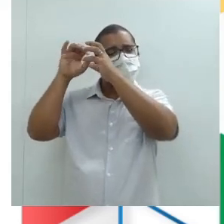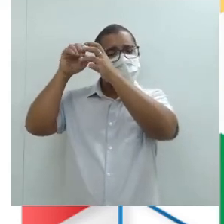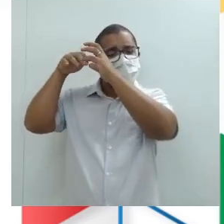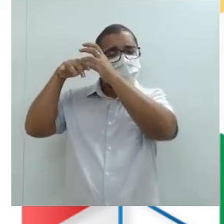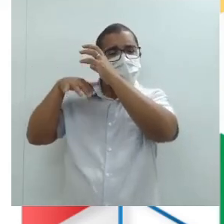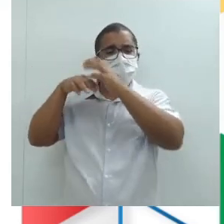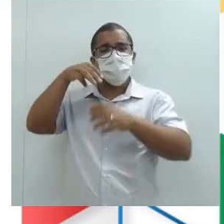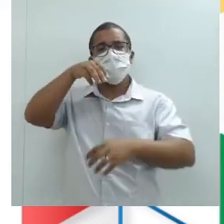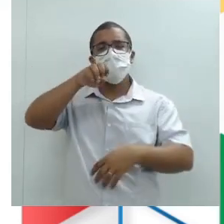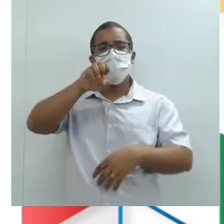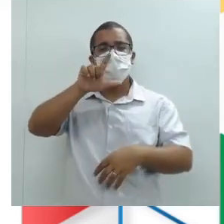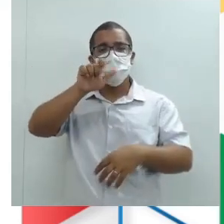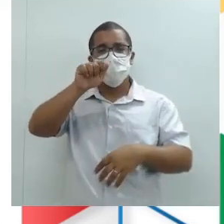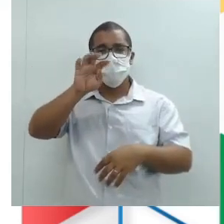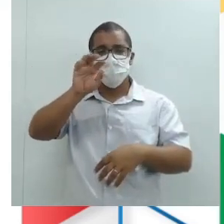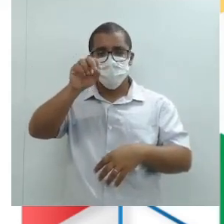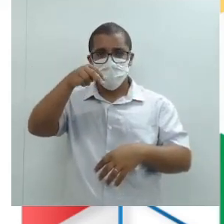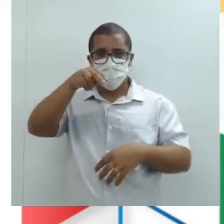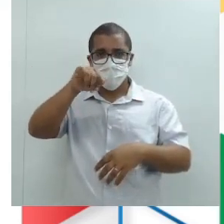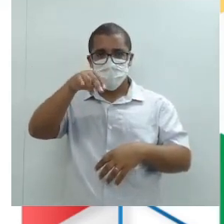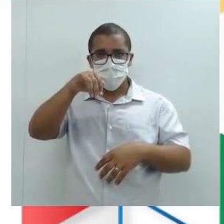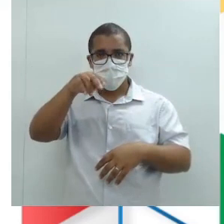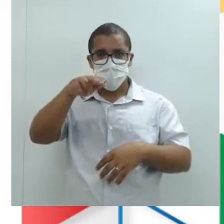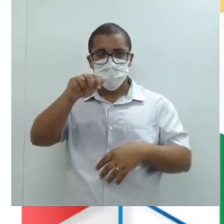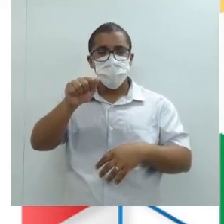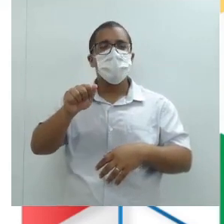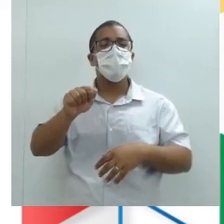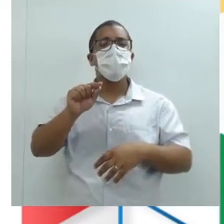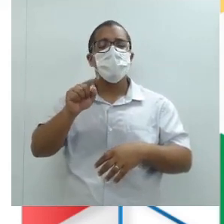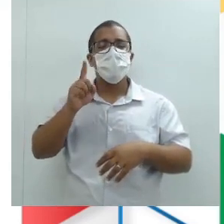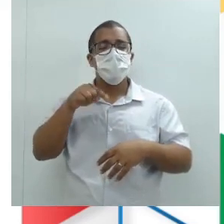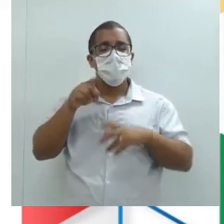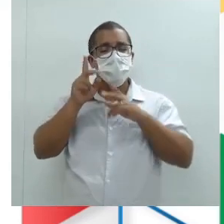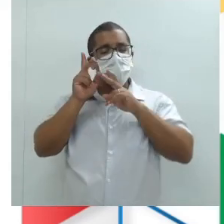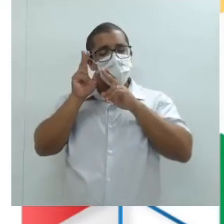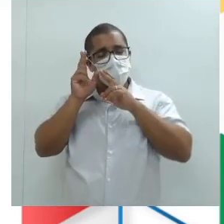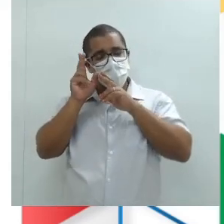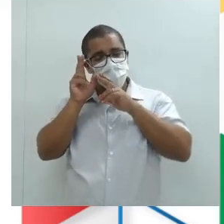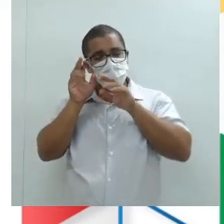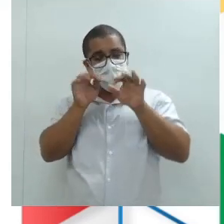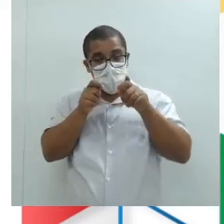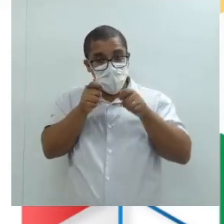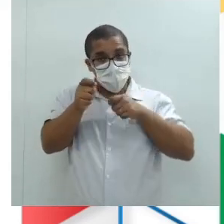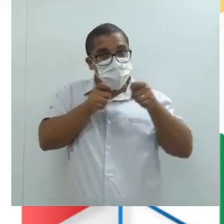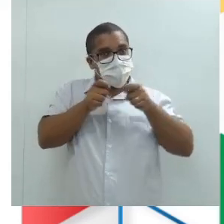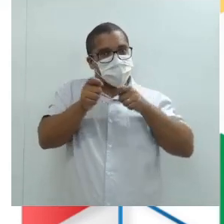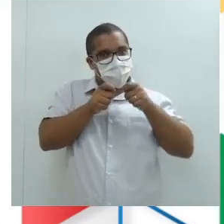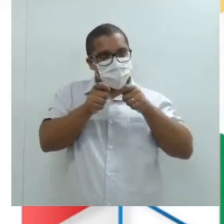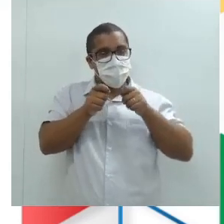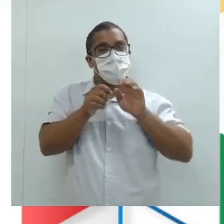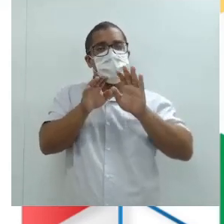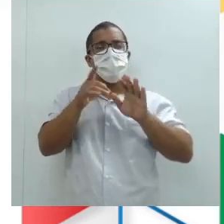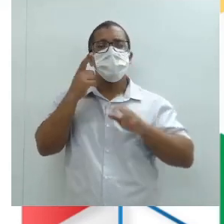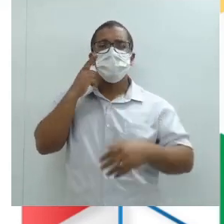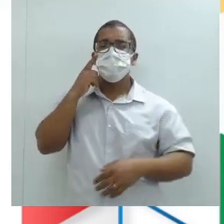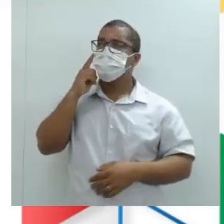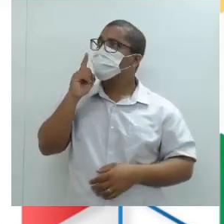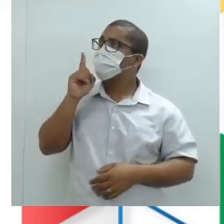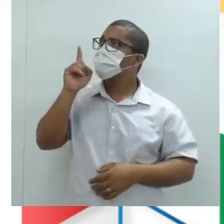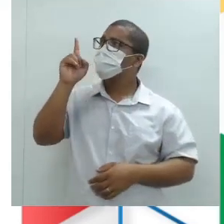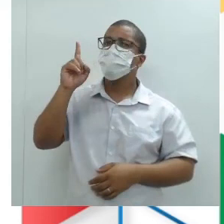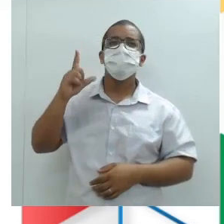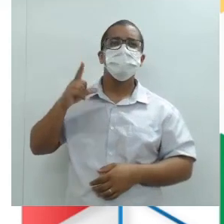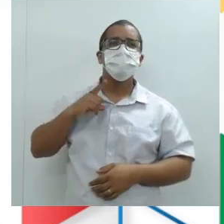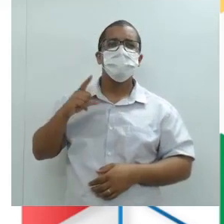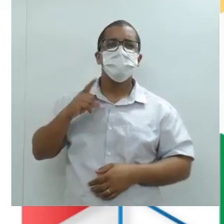que é um hormônio que atua ali na regulação do sono. Então na imagem aí você vê onde tem essa glândula